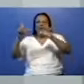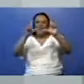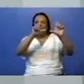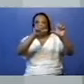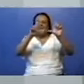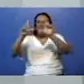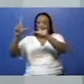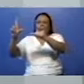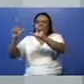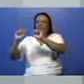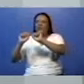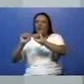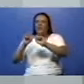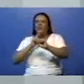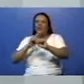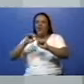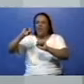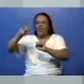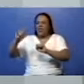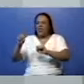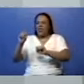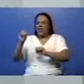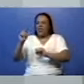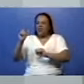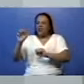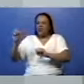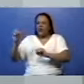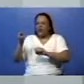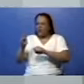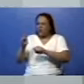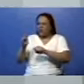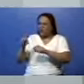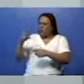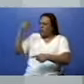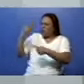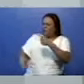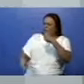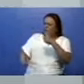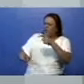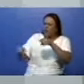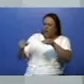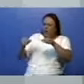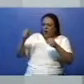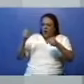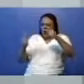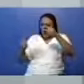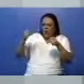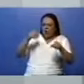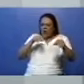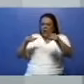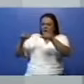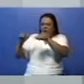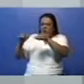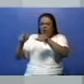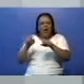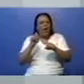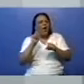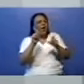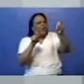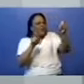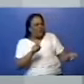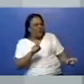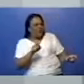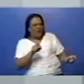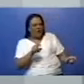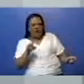Joãozinho, na frase, proibido estacionar, onde está o sujeito? Sujeito a guincho, professora. E olha a cara